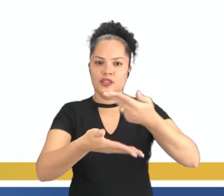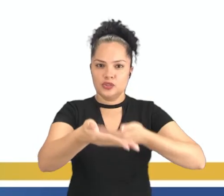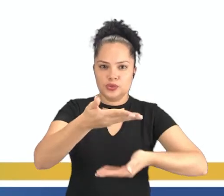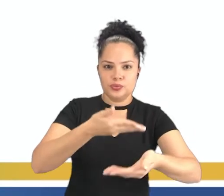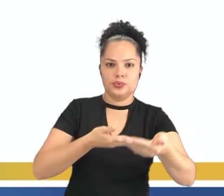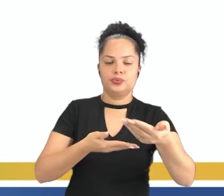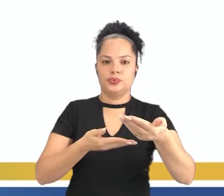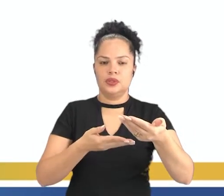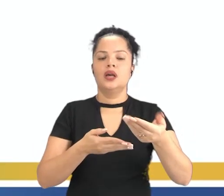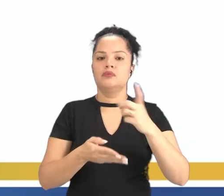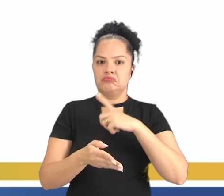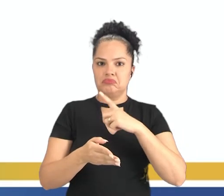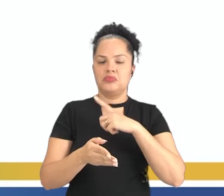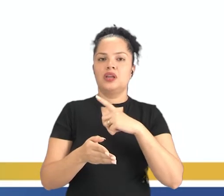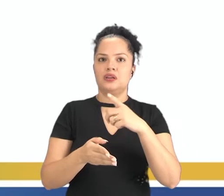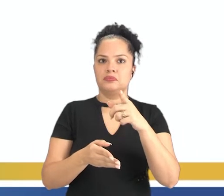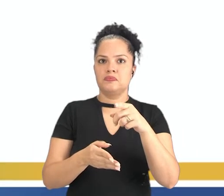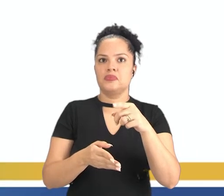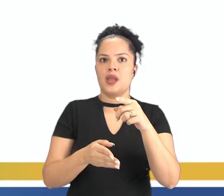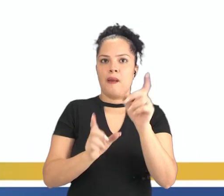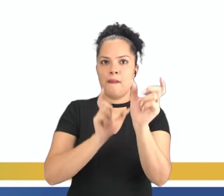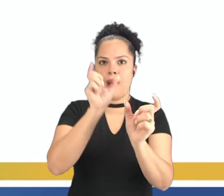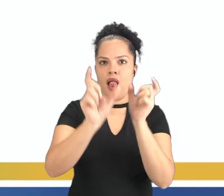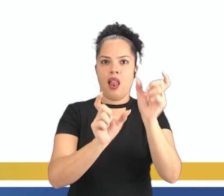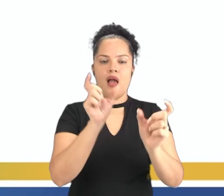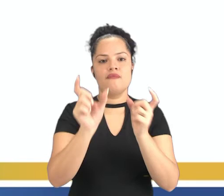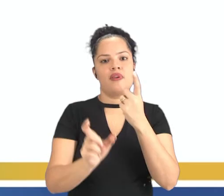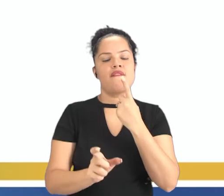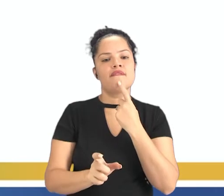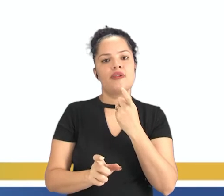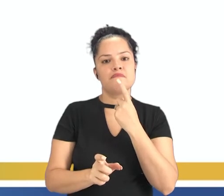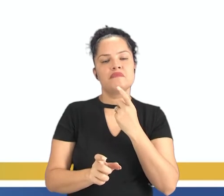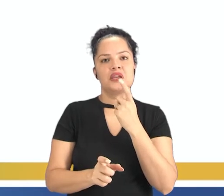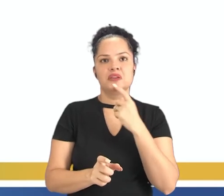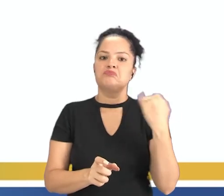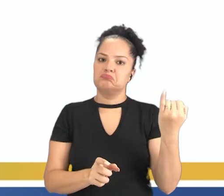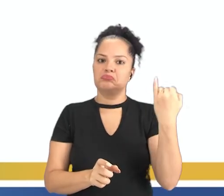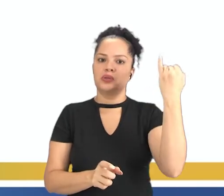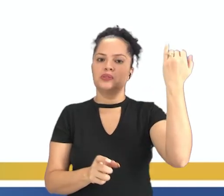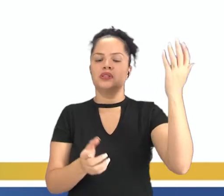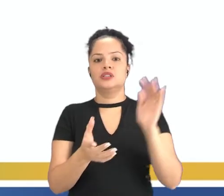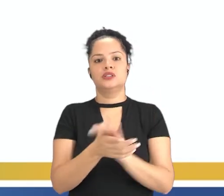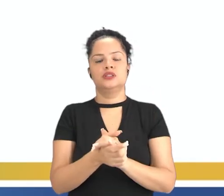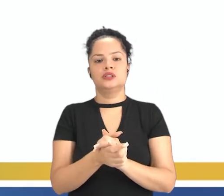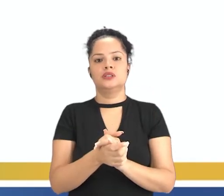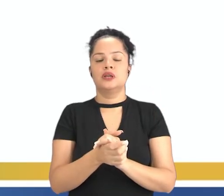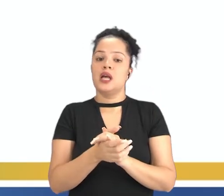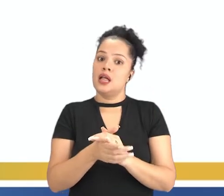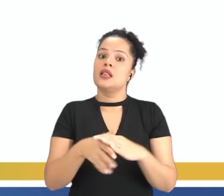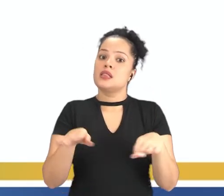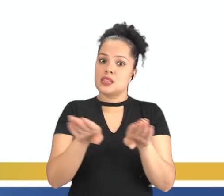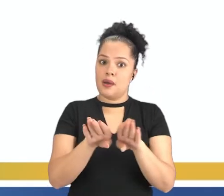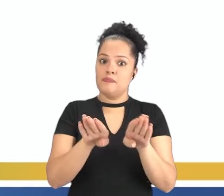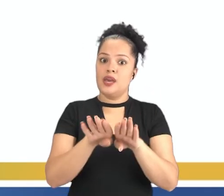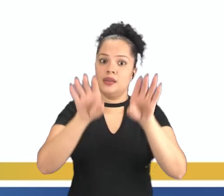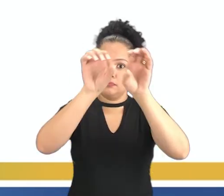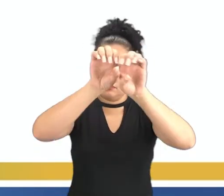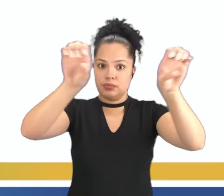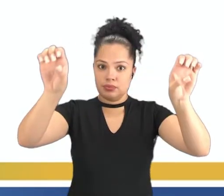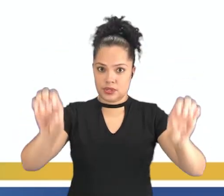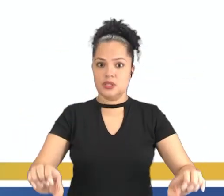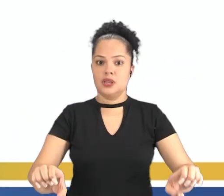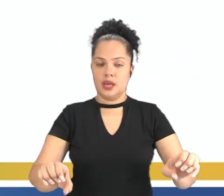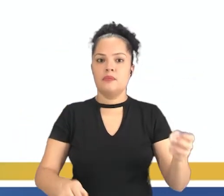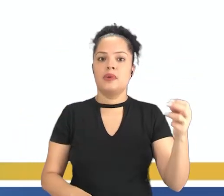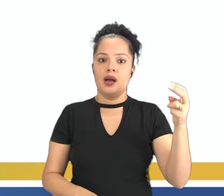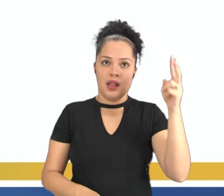de vermelho são outros pontos essenciais desse texto que você deve marcar. Podemos, então, elaborar o seguinte esquema: